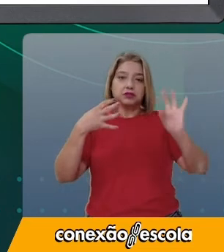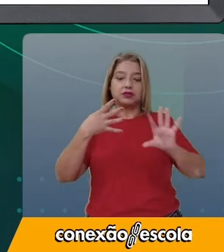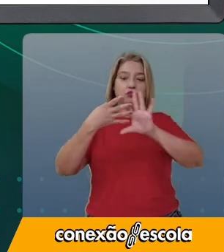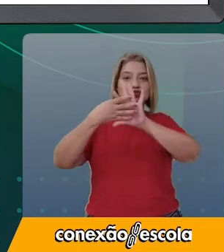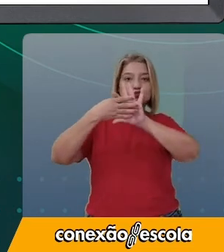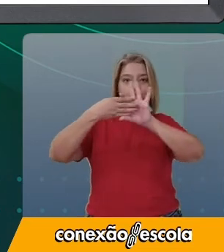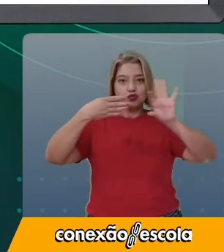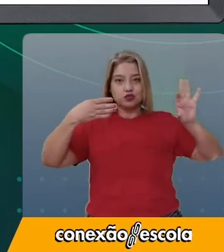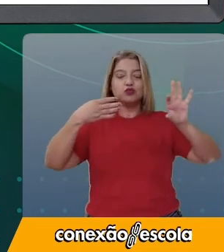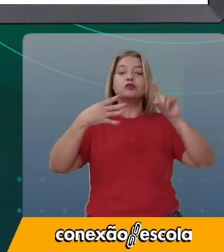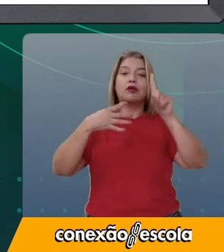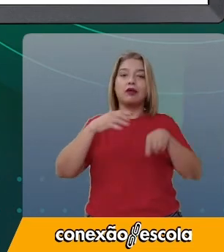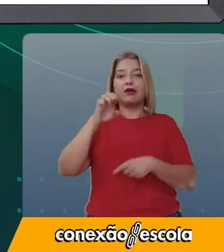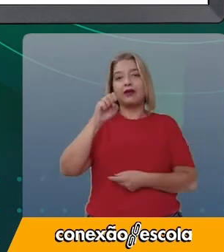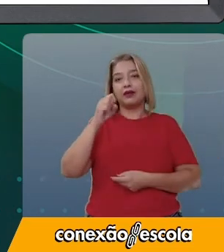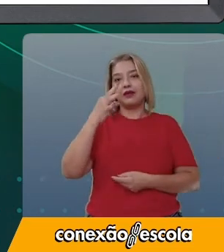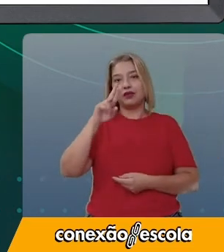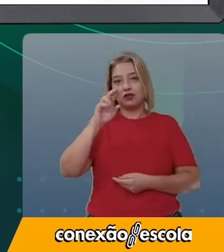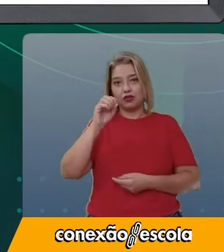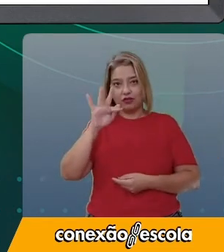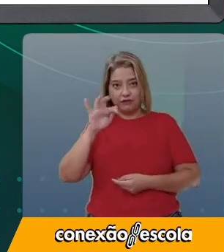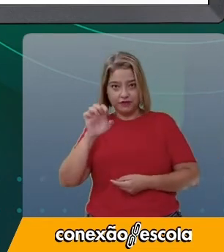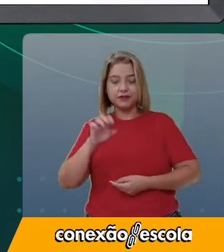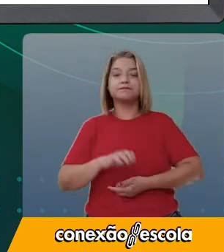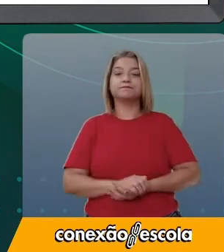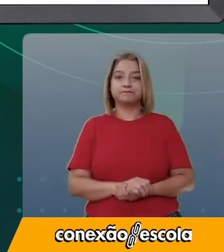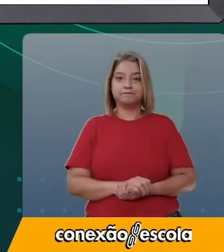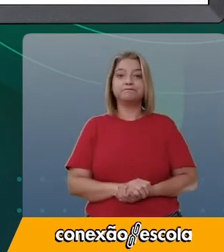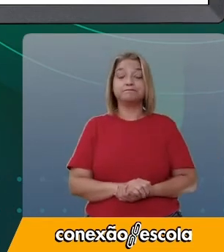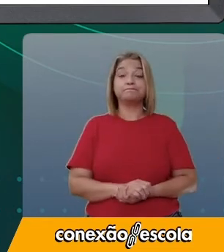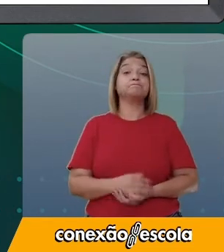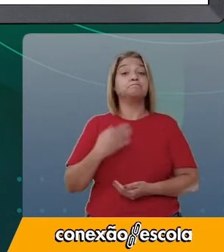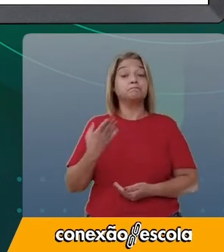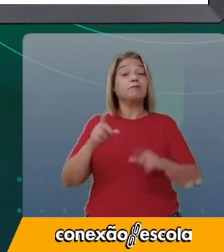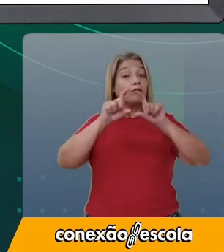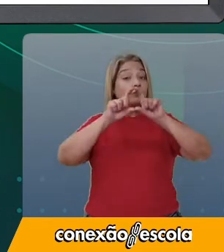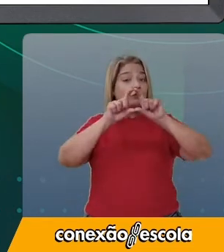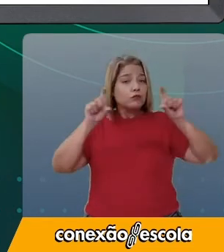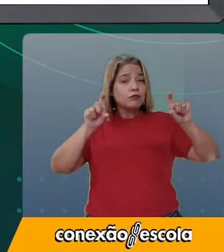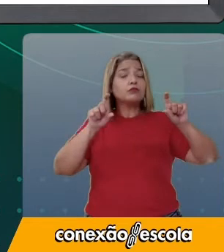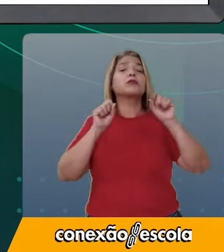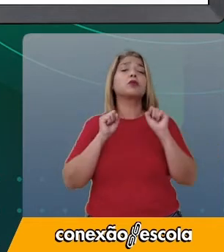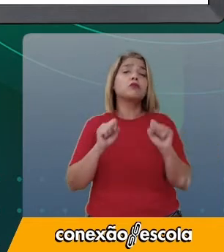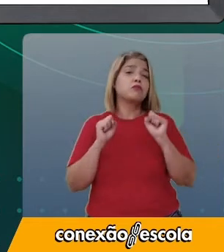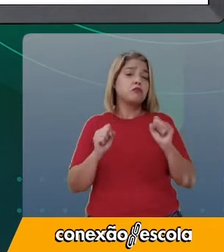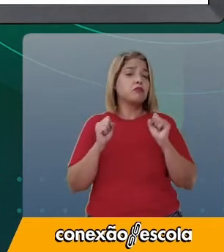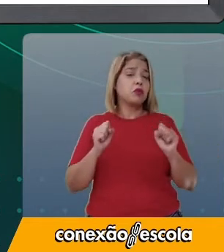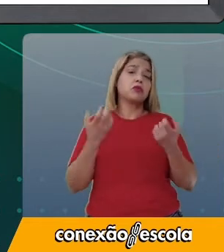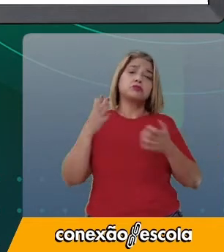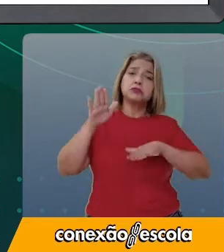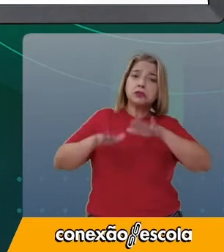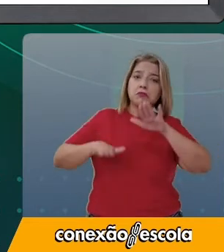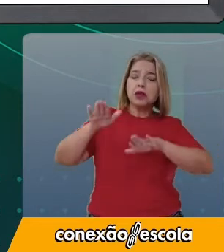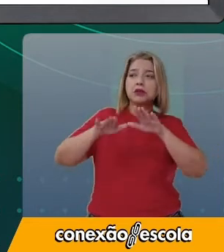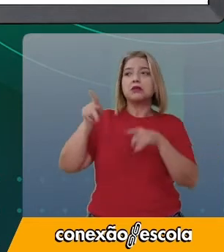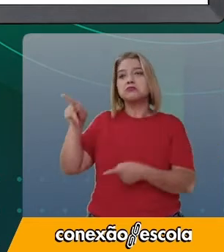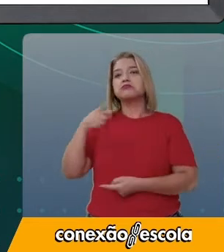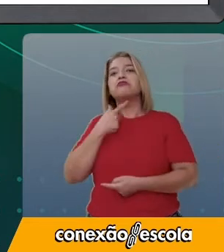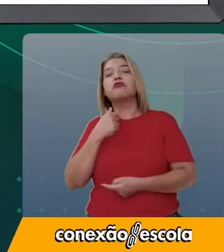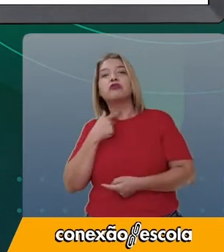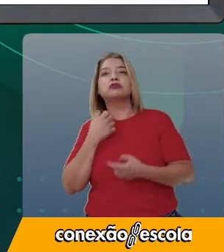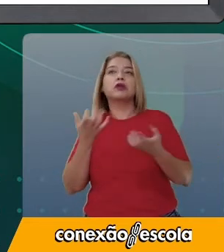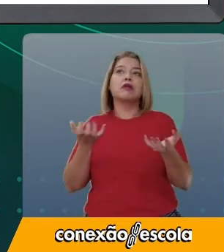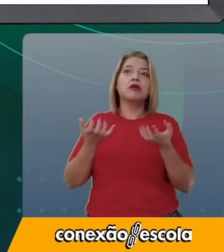estrofe. Então, essa estrofe, ela pode ser, dependendo da escolha do poeta